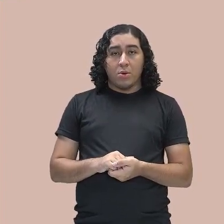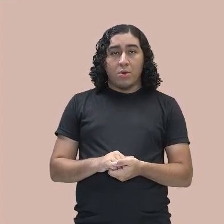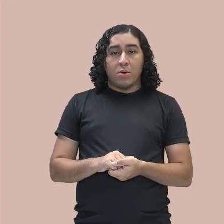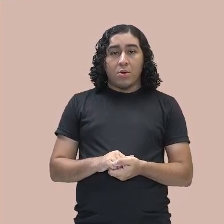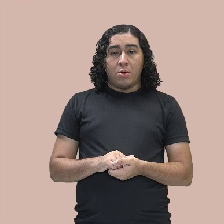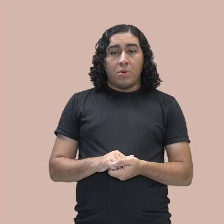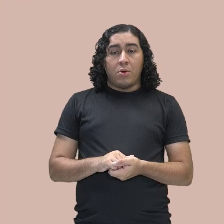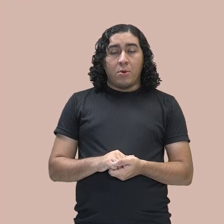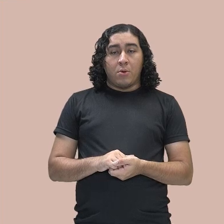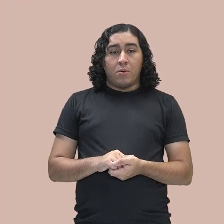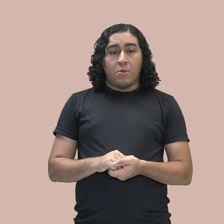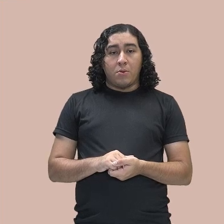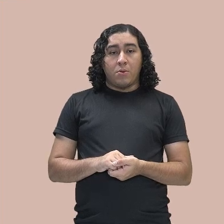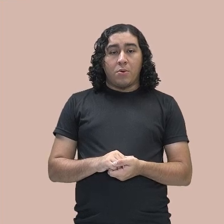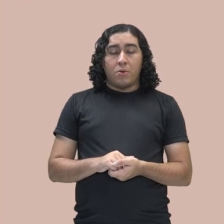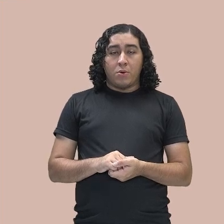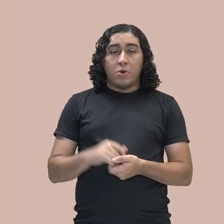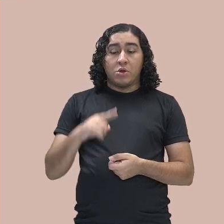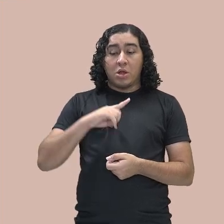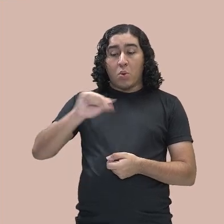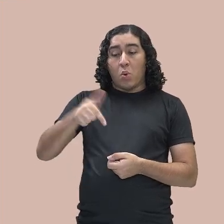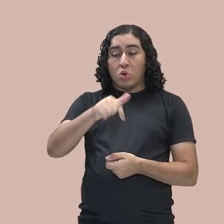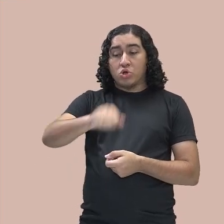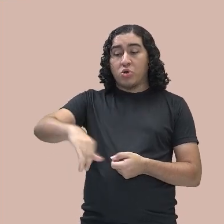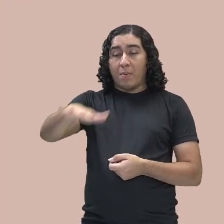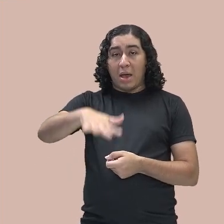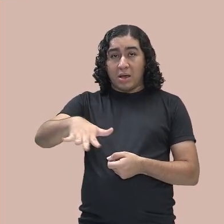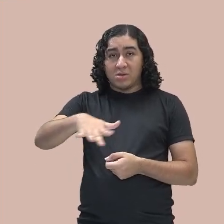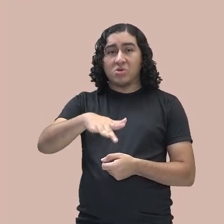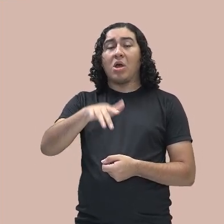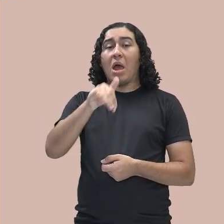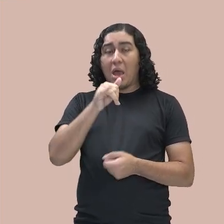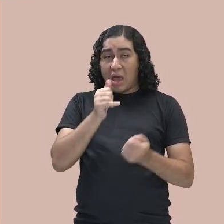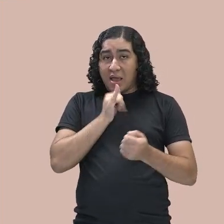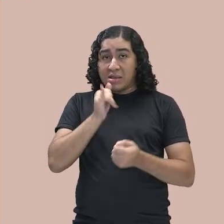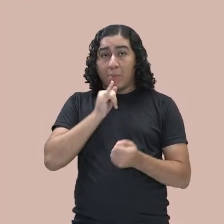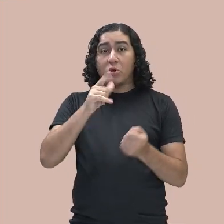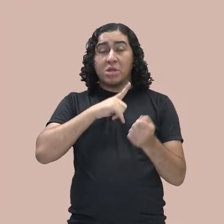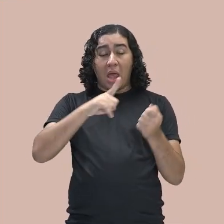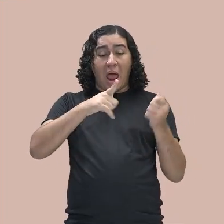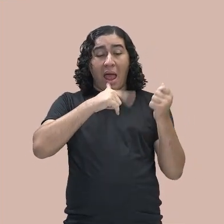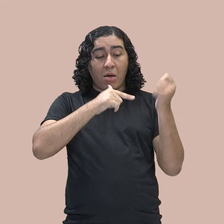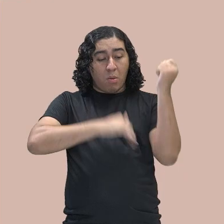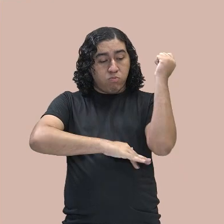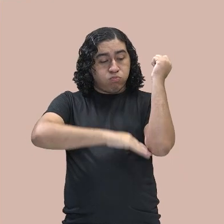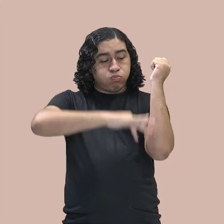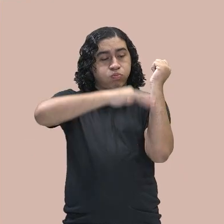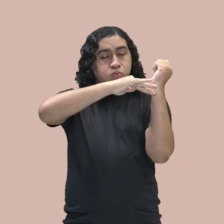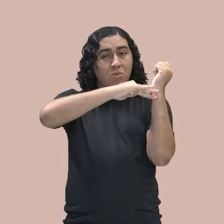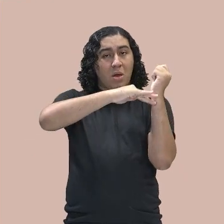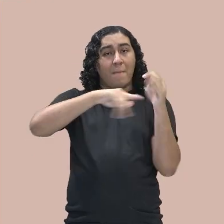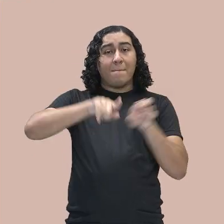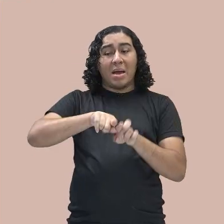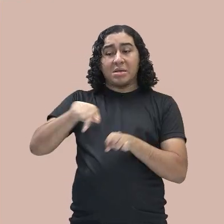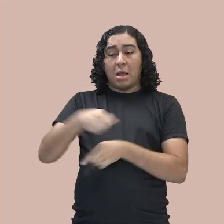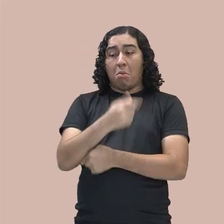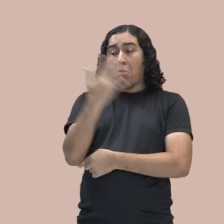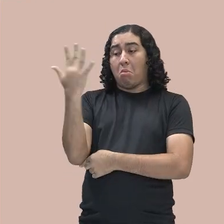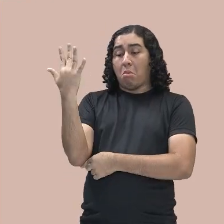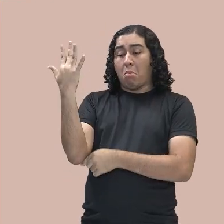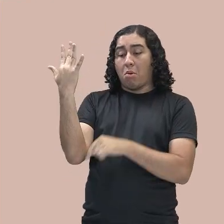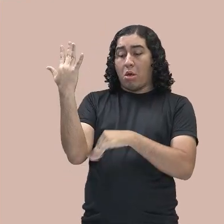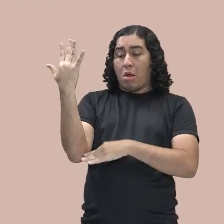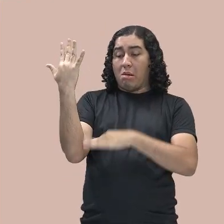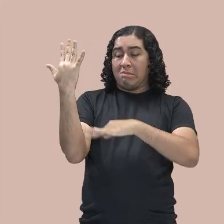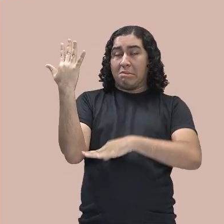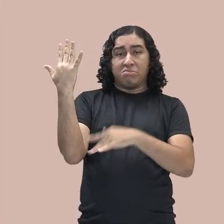cheia, ela não recebe essa água, que é o que a gente chama de floresta de terra firme, né? Onde essa água no período